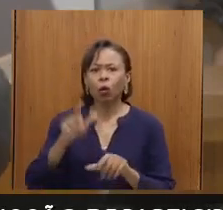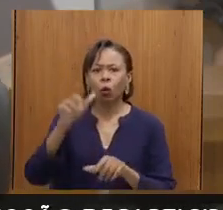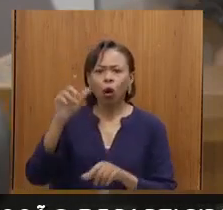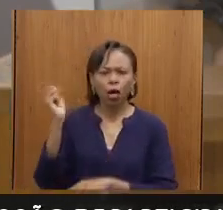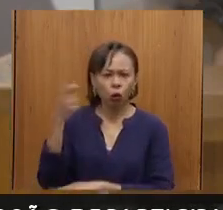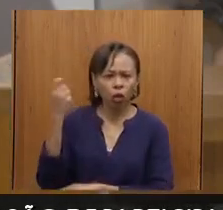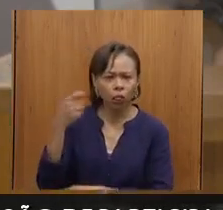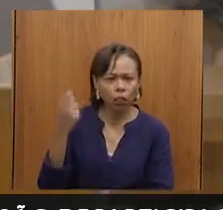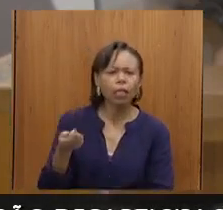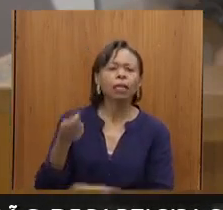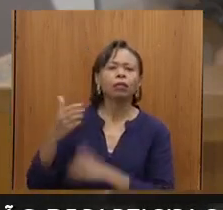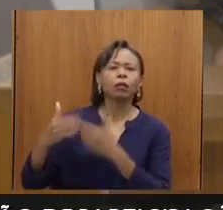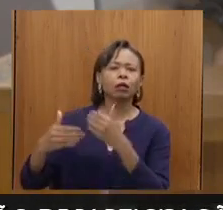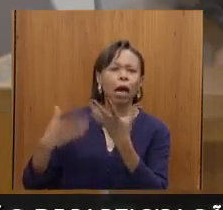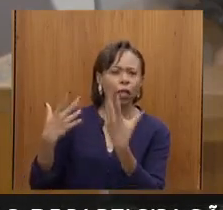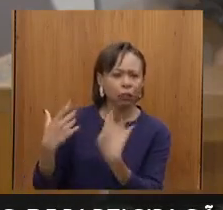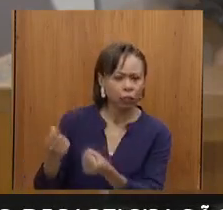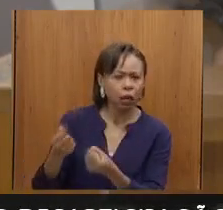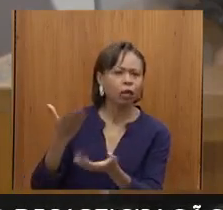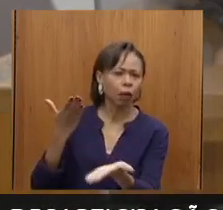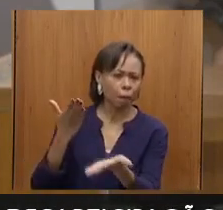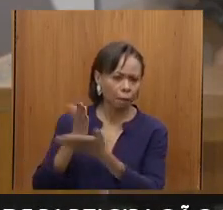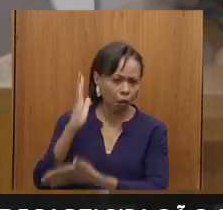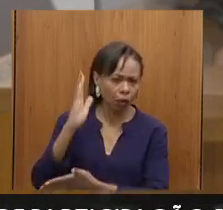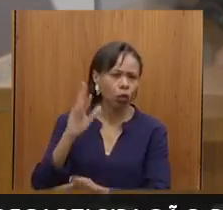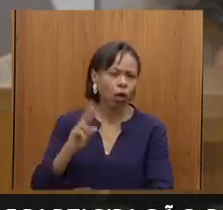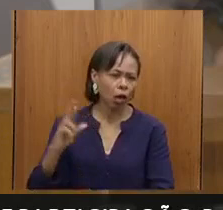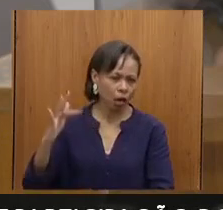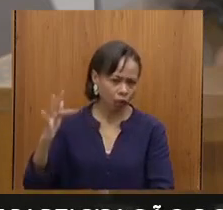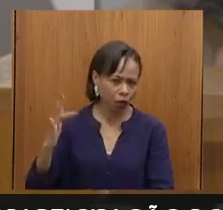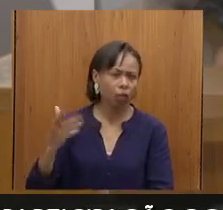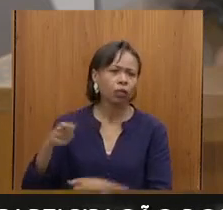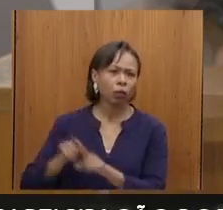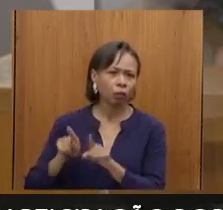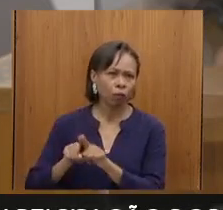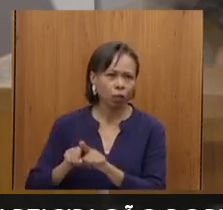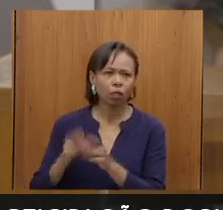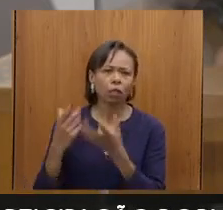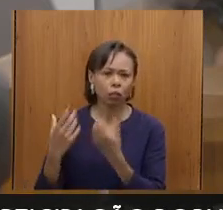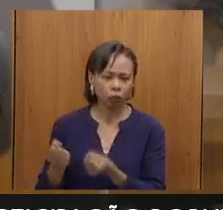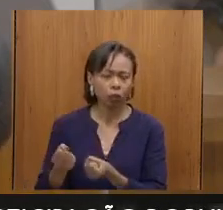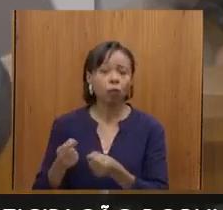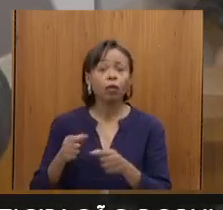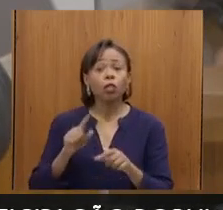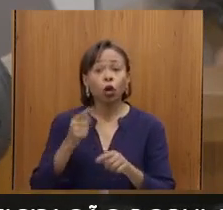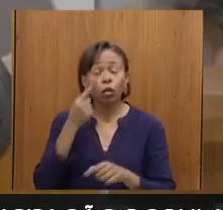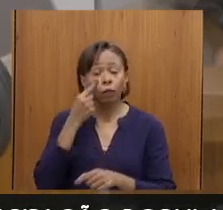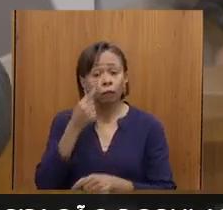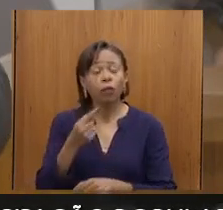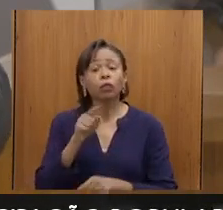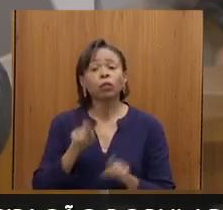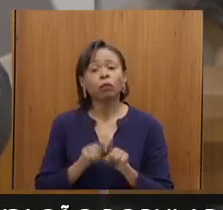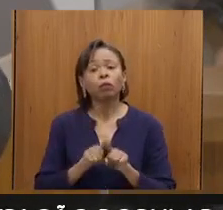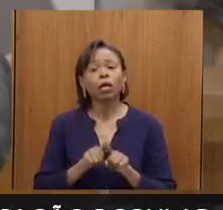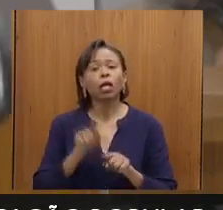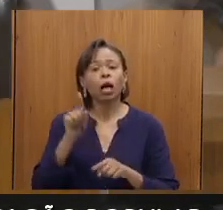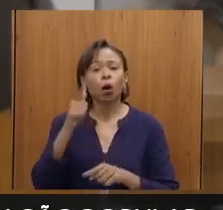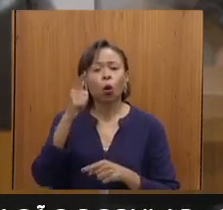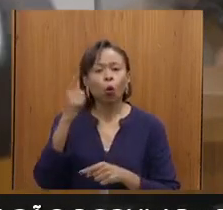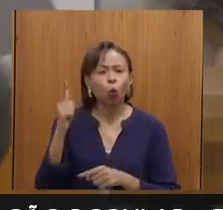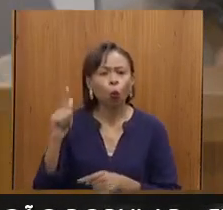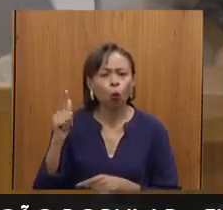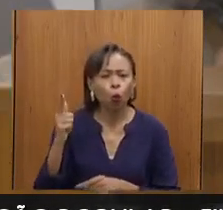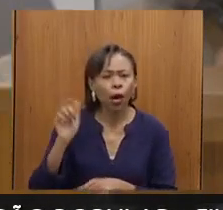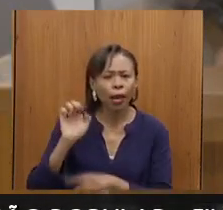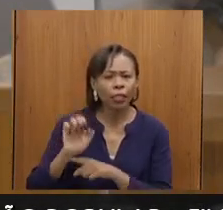Sul avançando na aprovação da pauta do regime de recuperação fiscal, nós estamos vendo o Estado de Goiás, que não